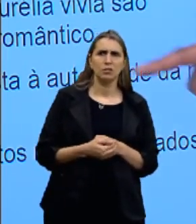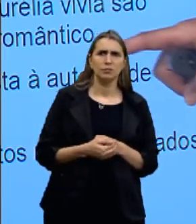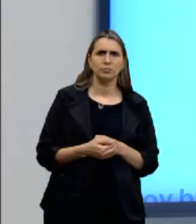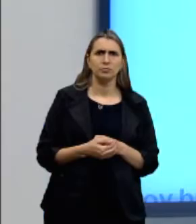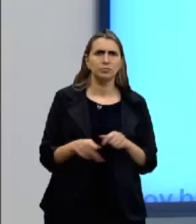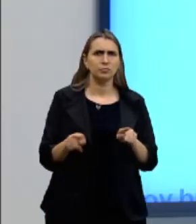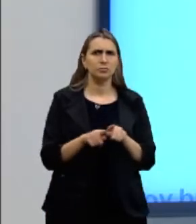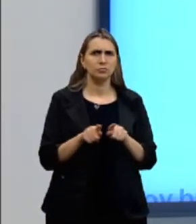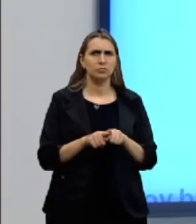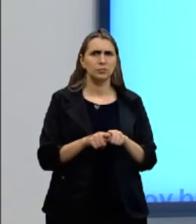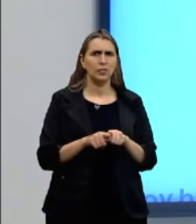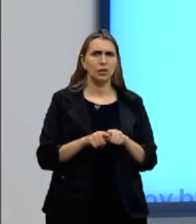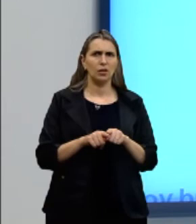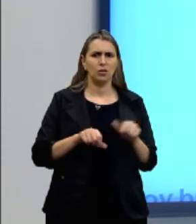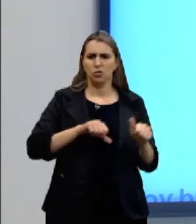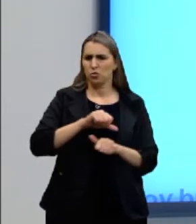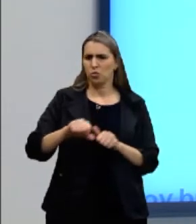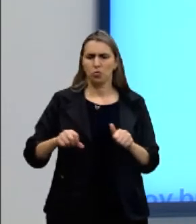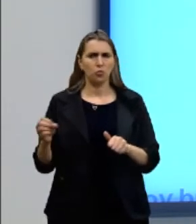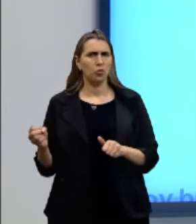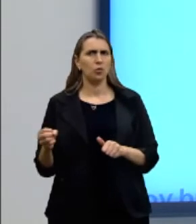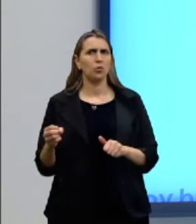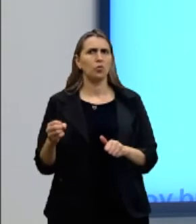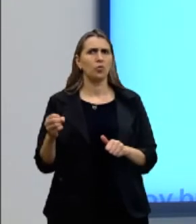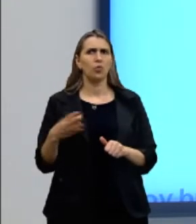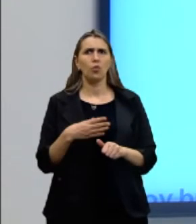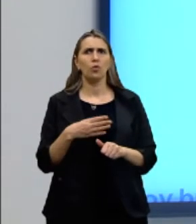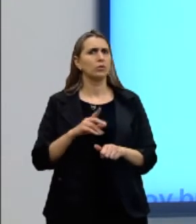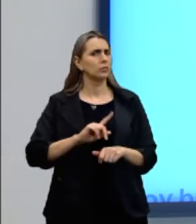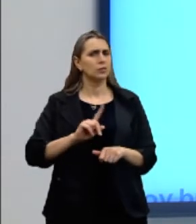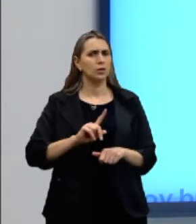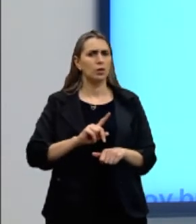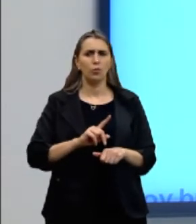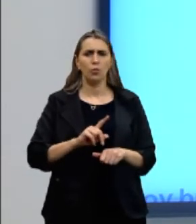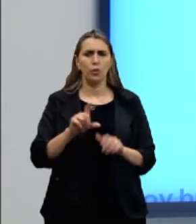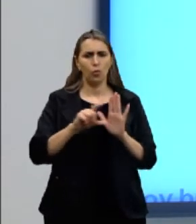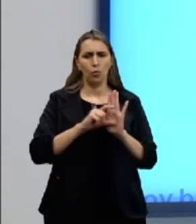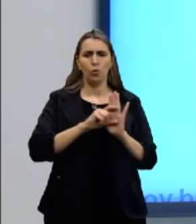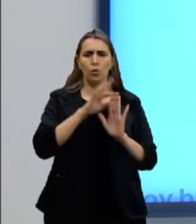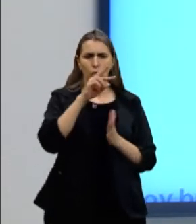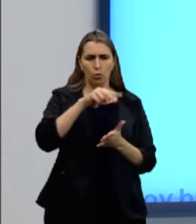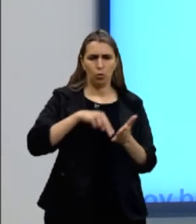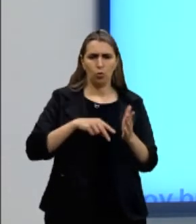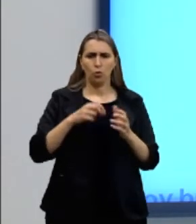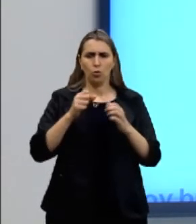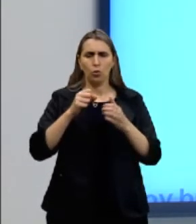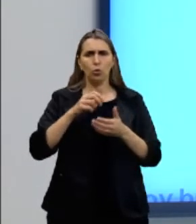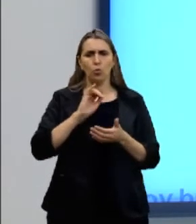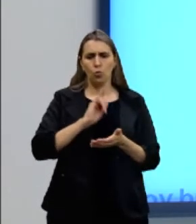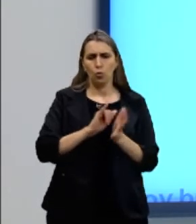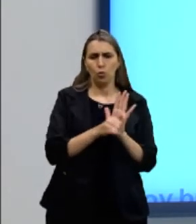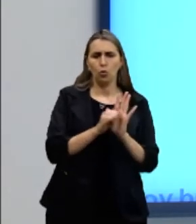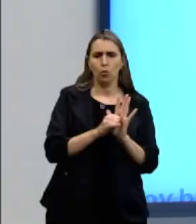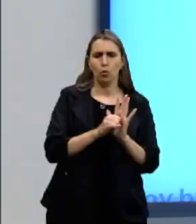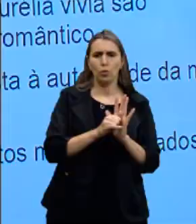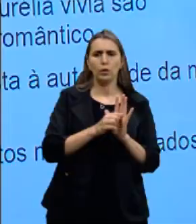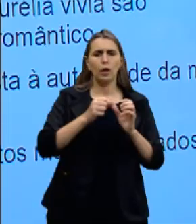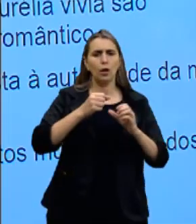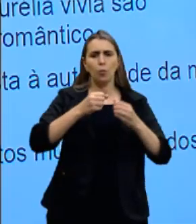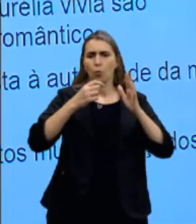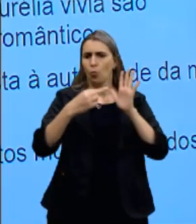até esse aqui remodelado só não porque não no trecho que a gente leu o que que o narrador ele tá falando ele tá